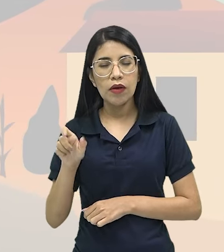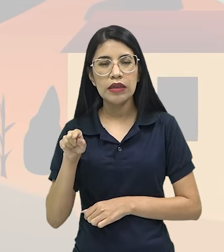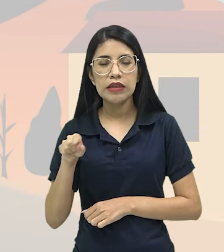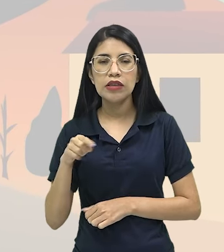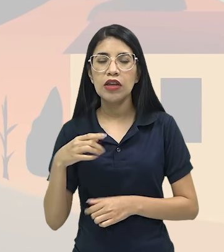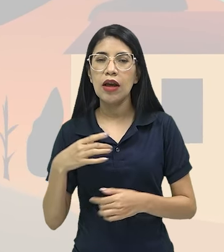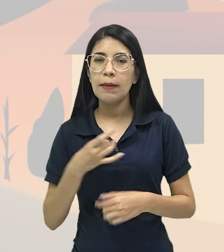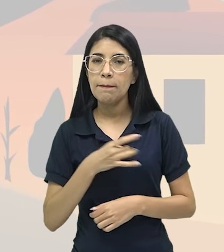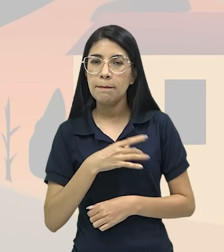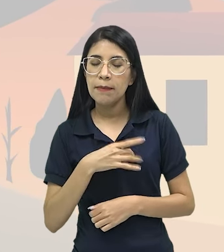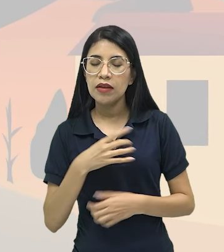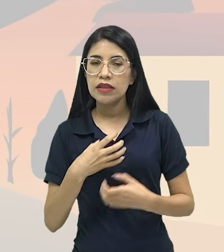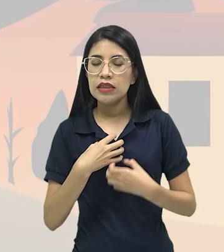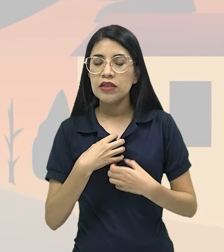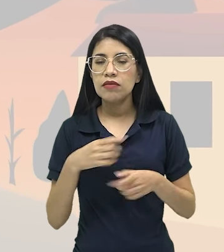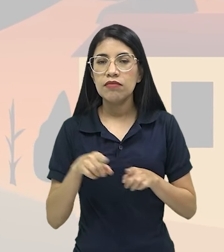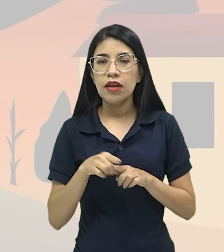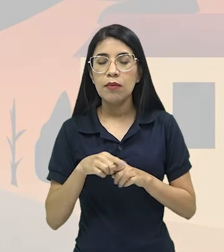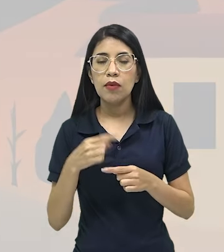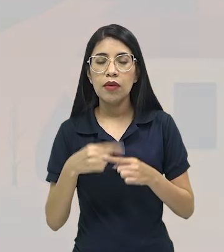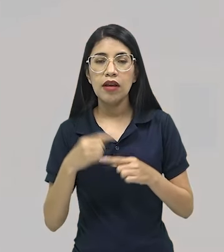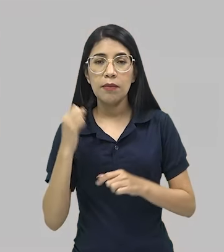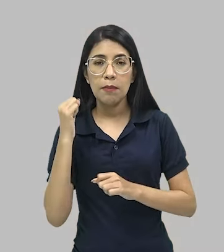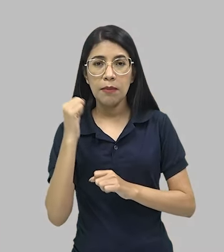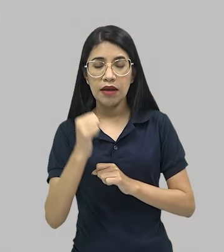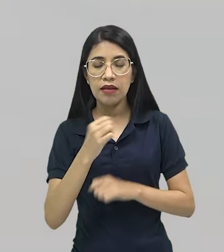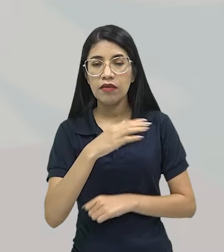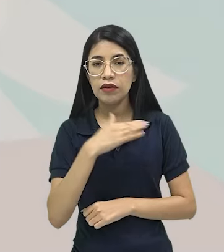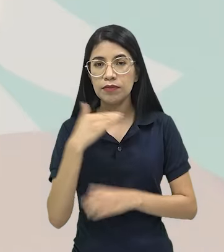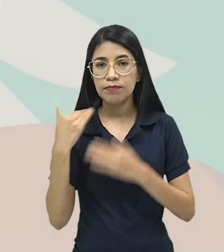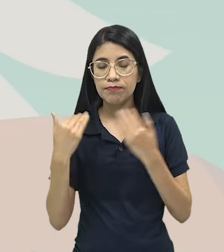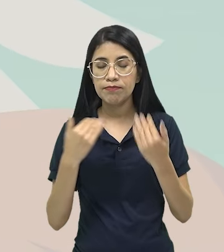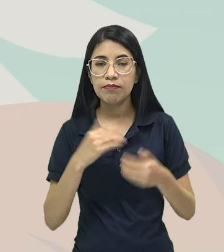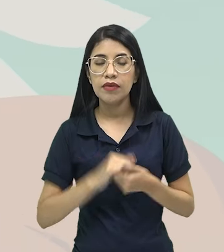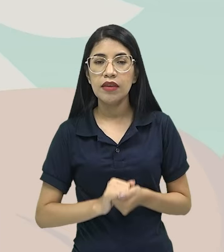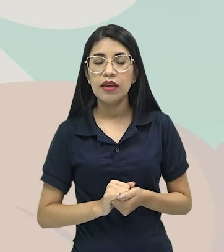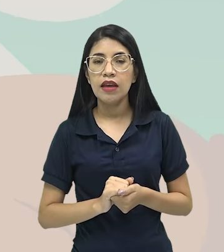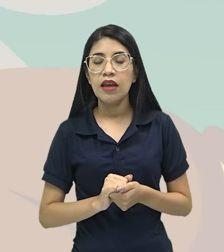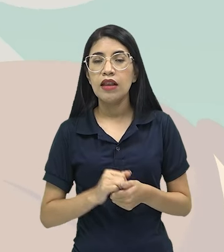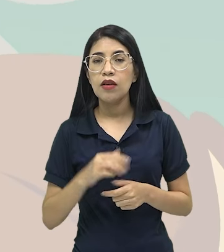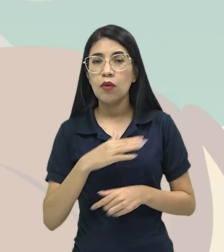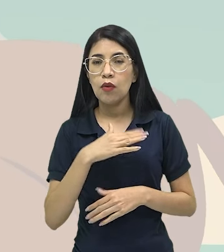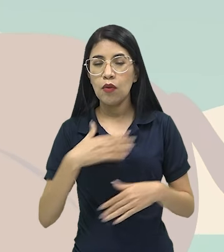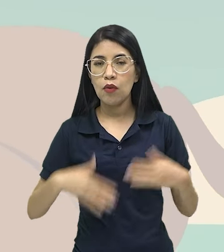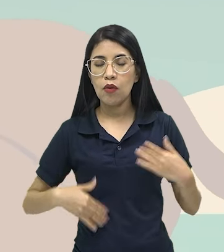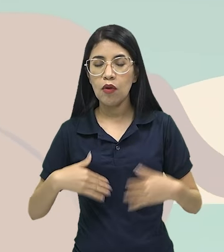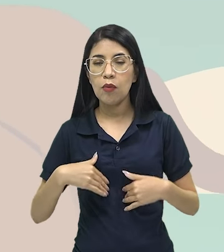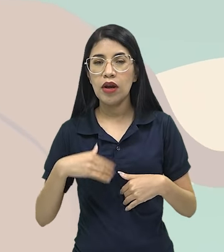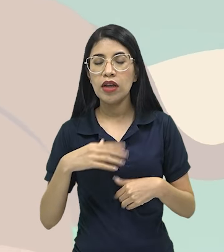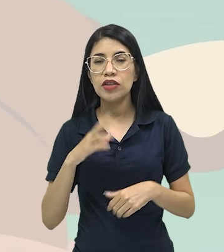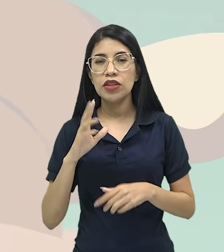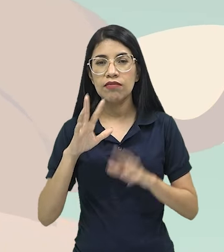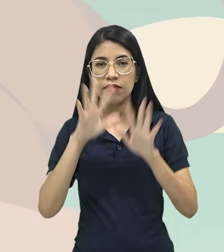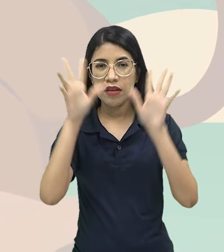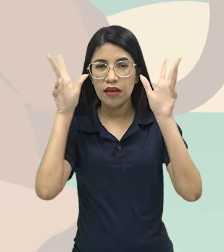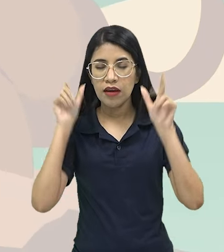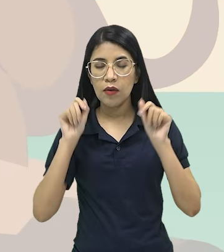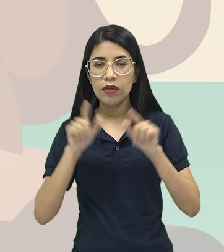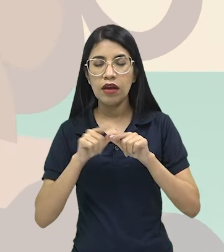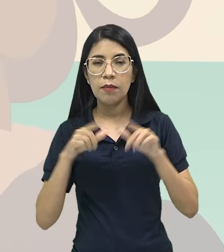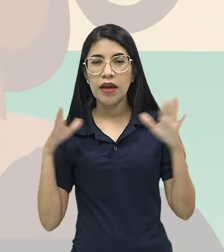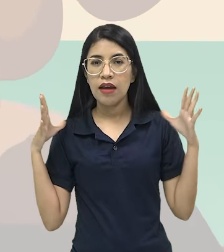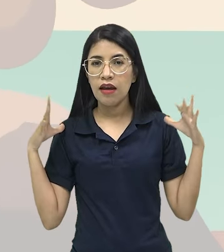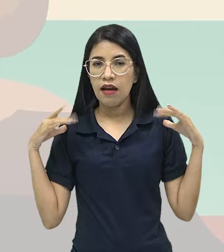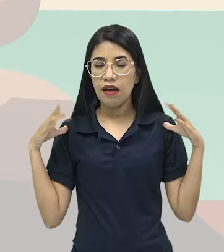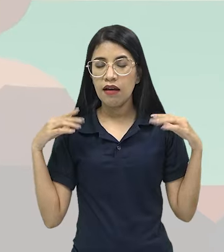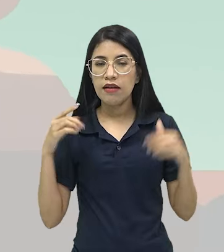medo, pois matava seres humanos para se alimentar. Metade humana, metade leão e com asas de águia. Ainda